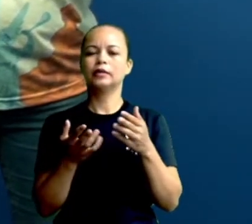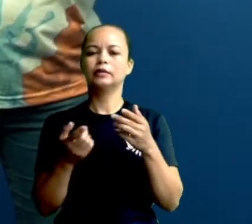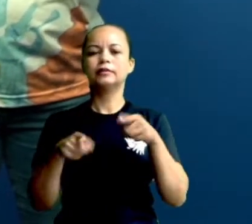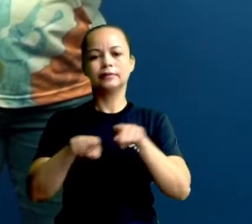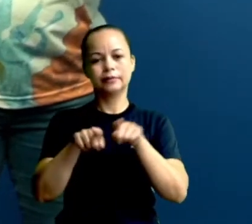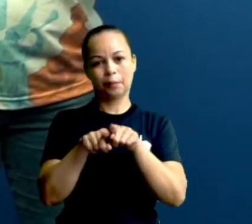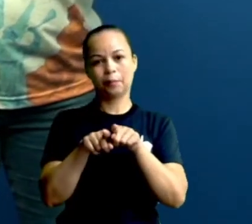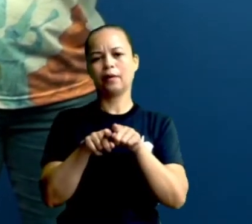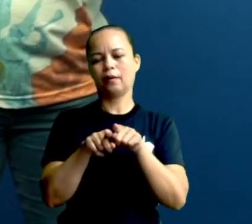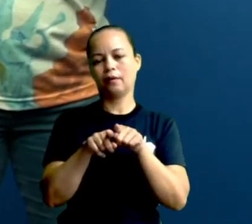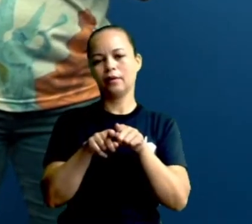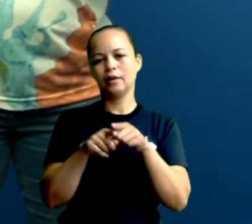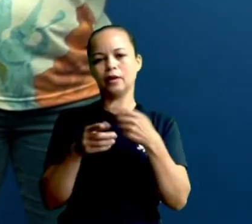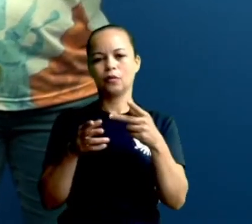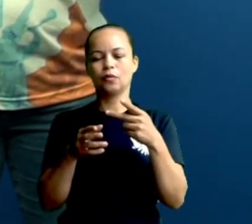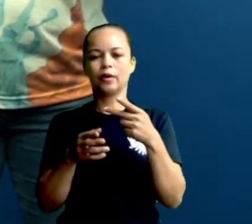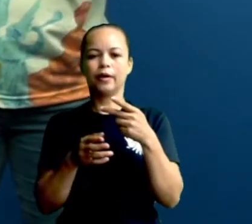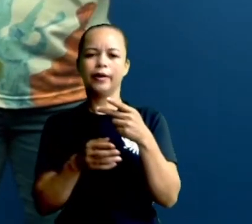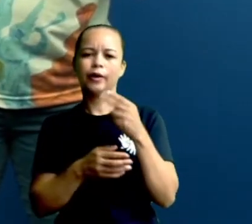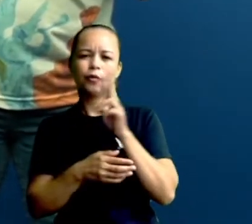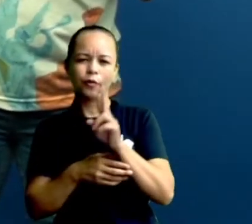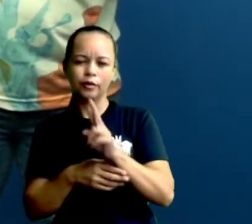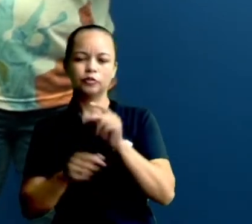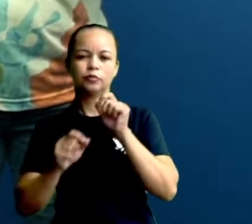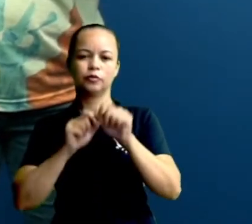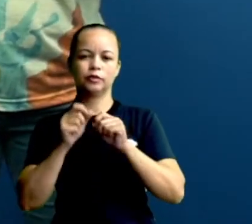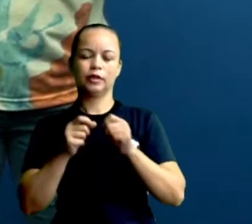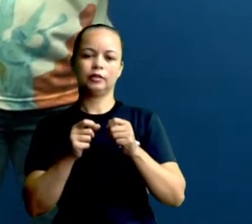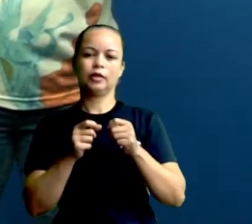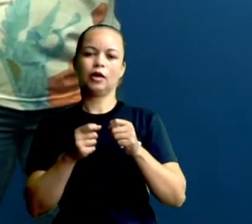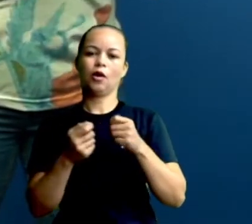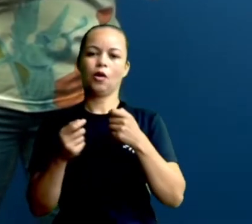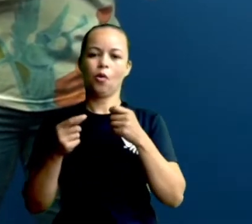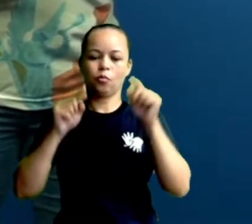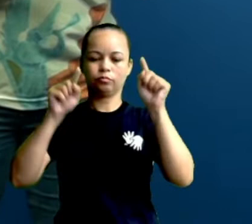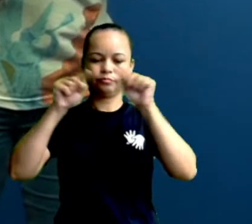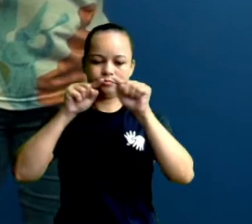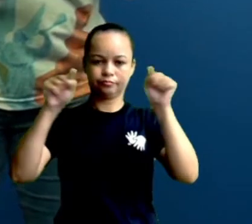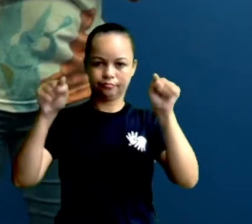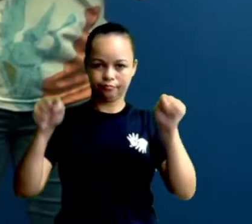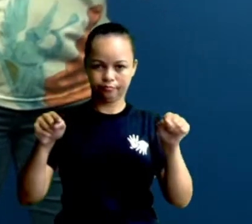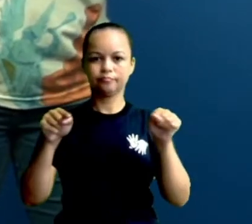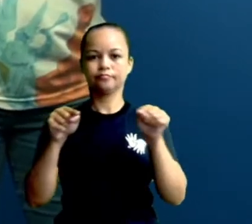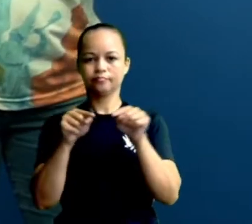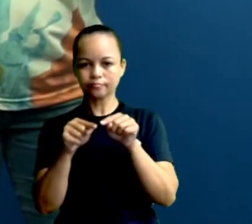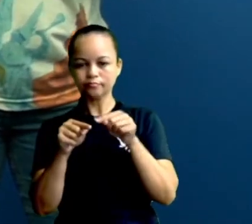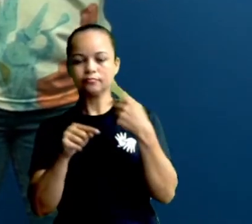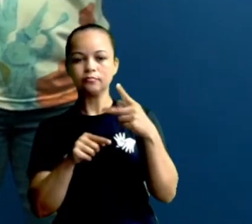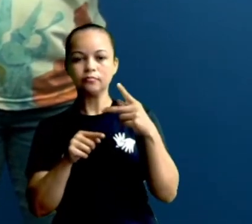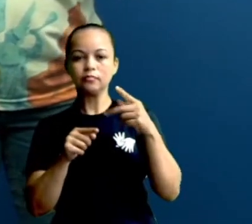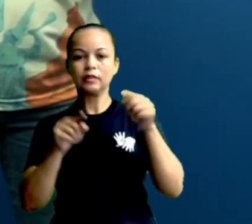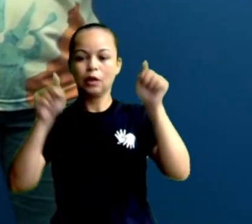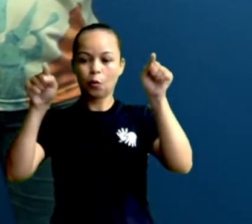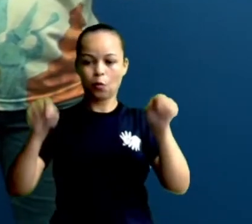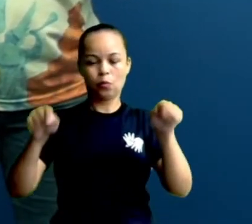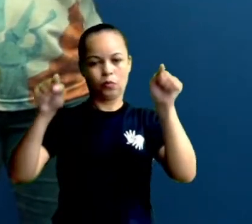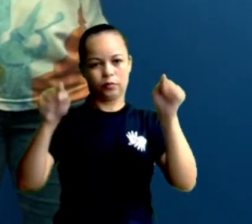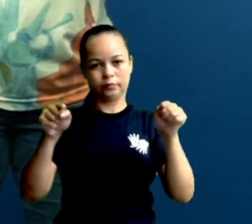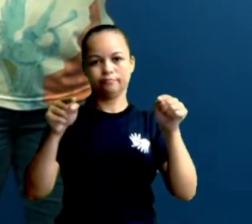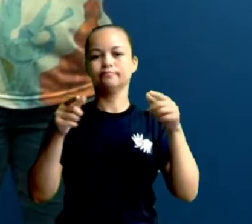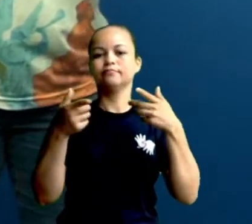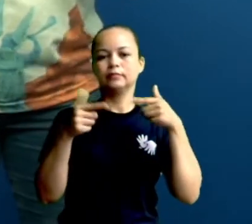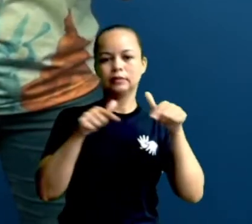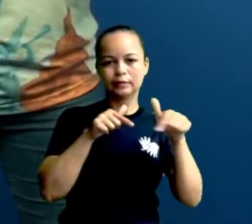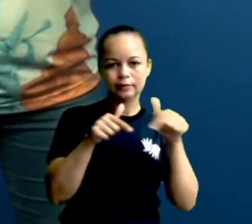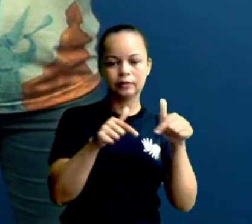mesmo lado, né, correspondente, paralelo a essa altura que eu estou trabalhando. Então, o outro lado paralelo do